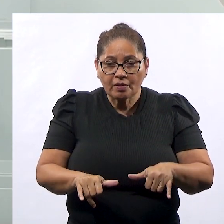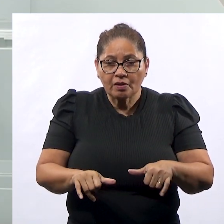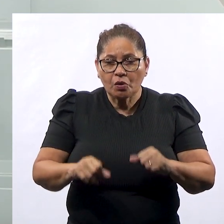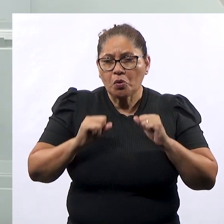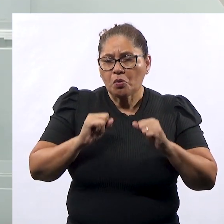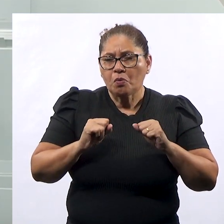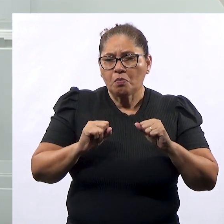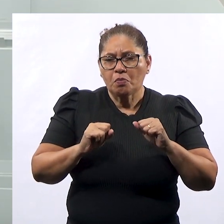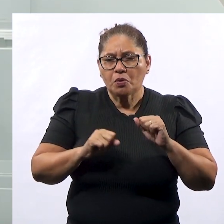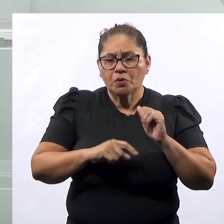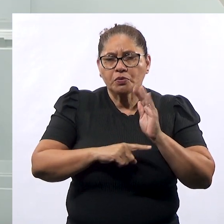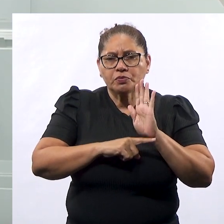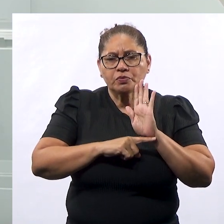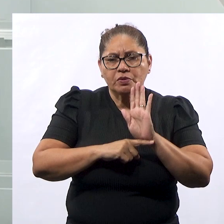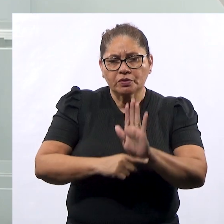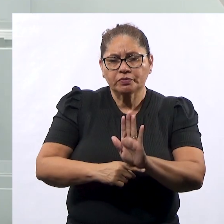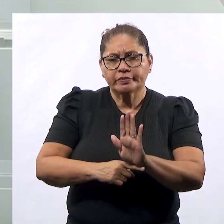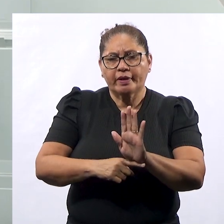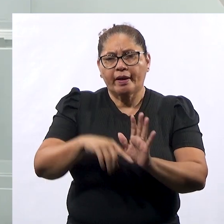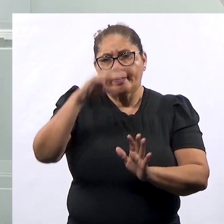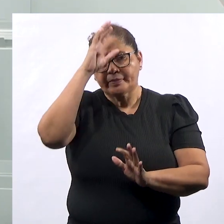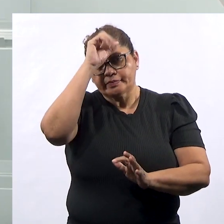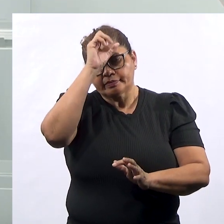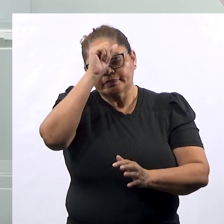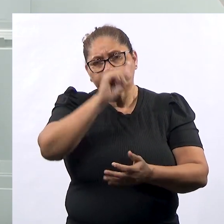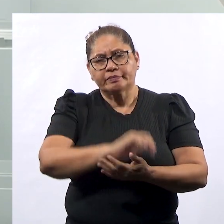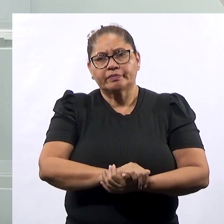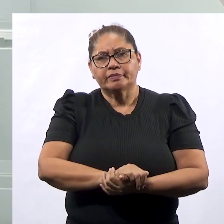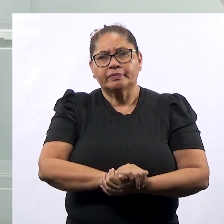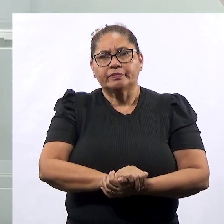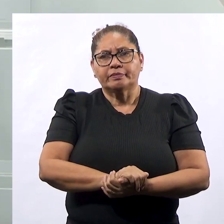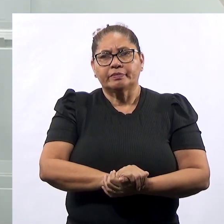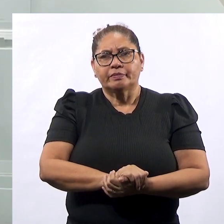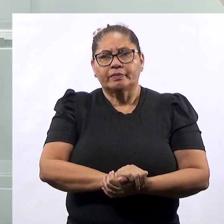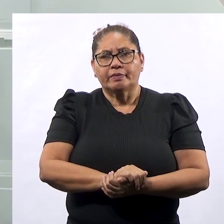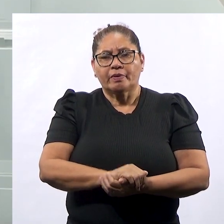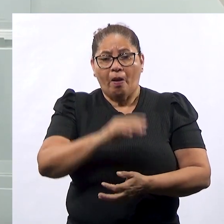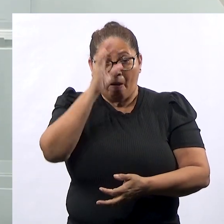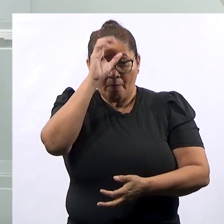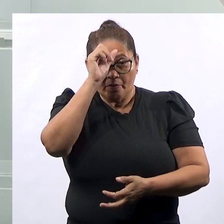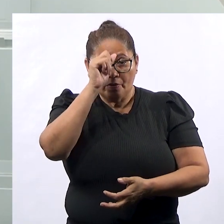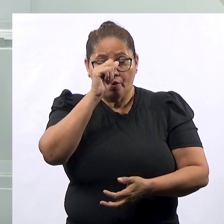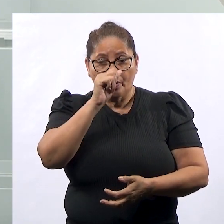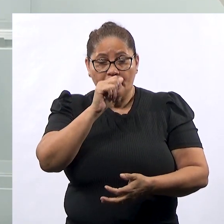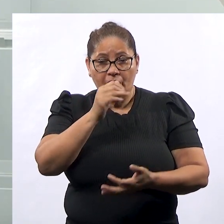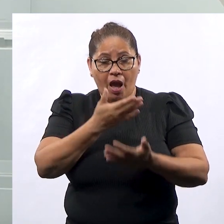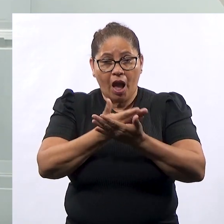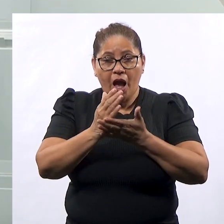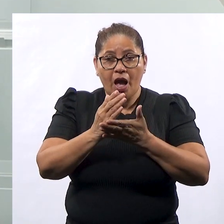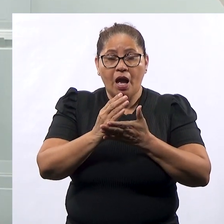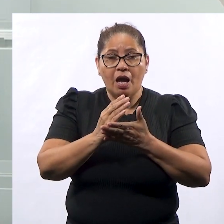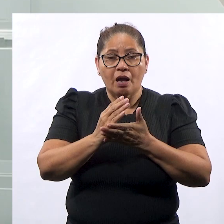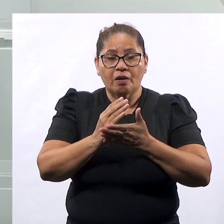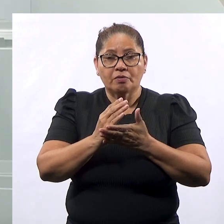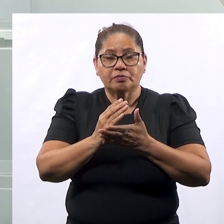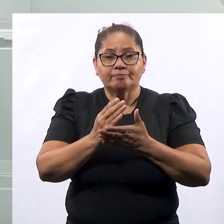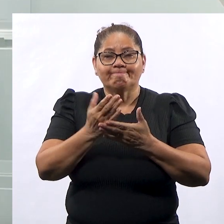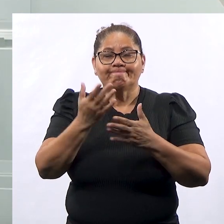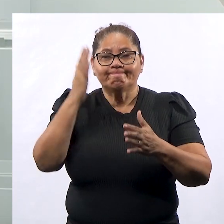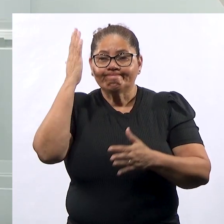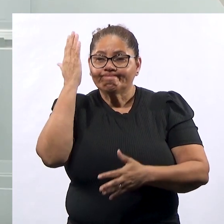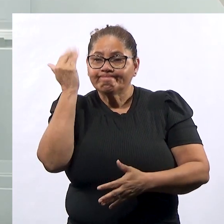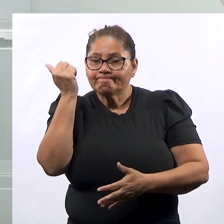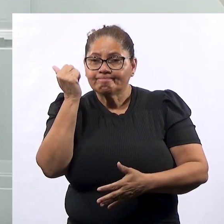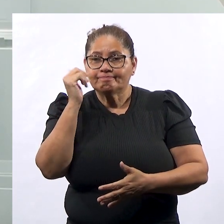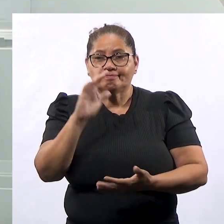que eu posso auxiliar você a aprender mais ou a aprender, de repente, algo além daquilo que